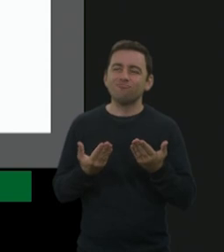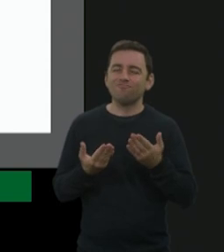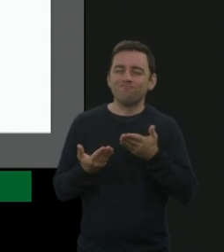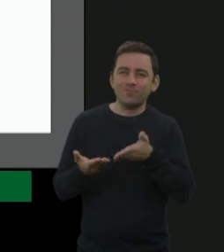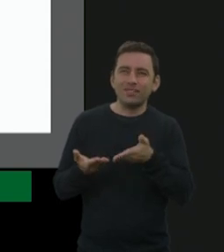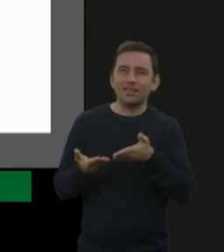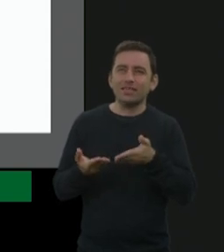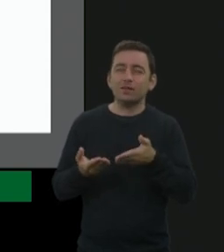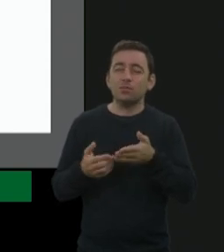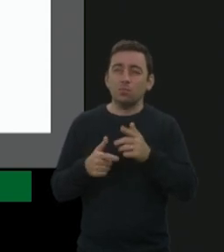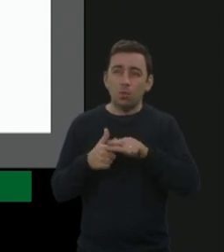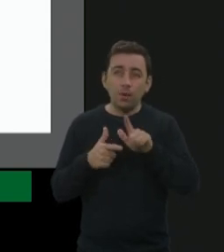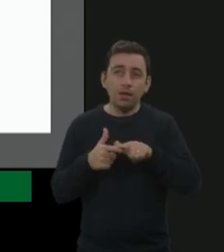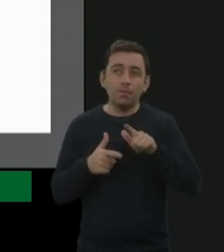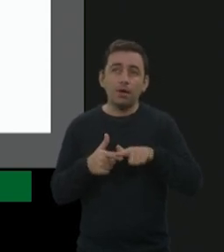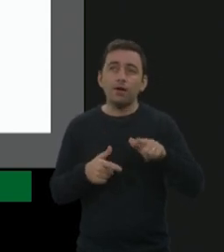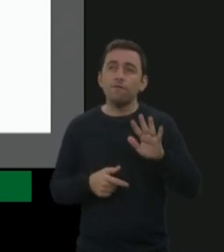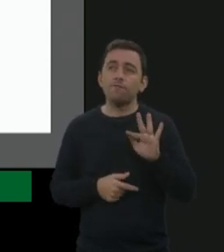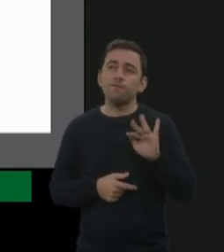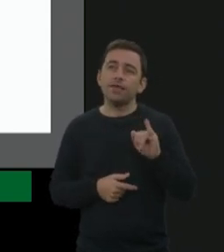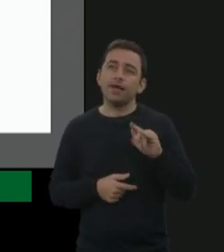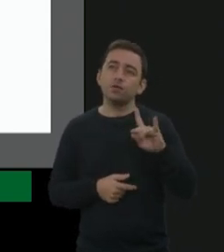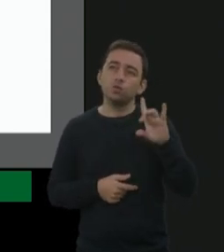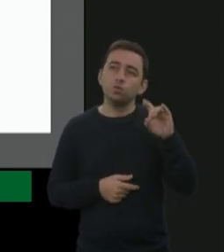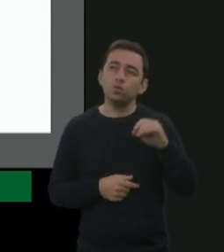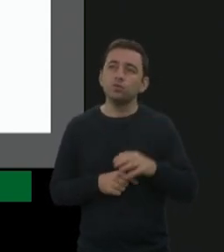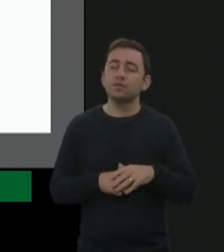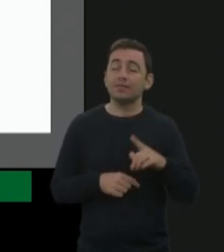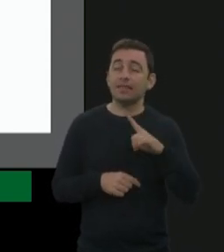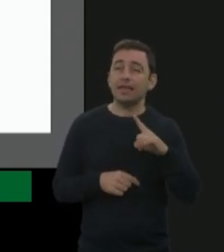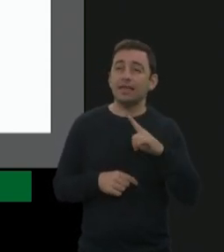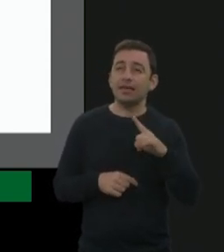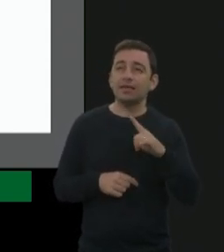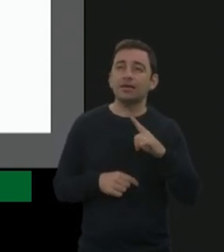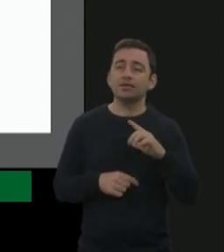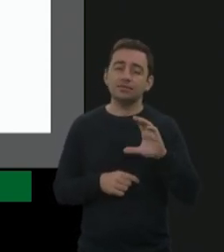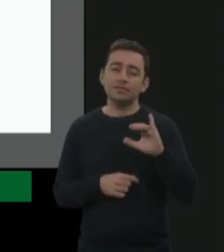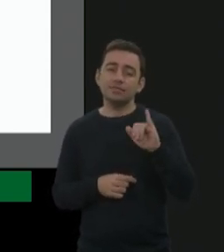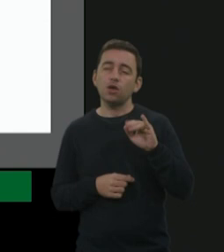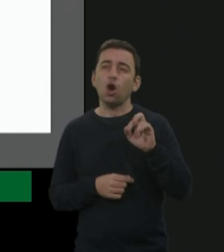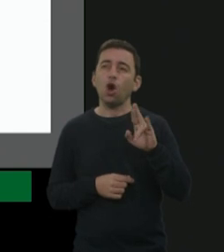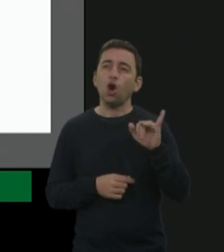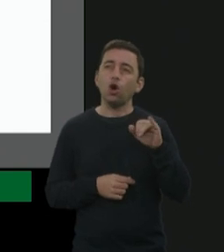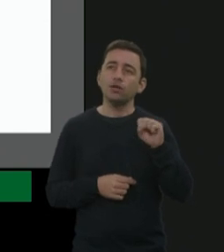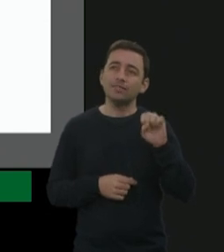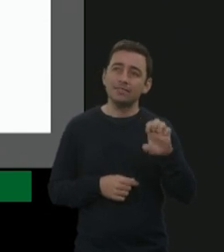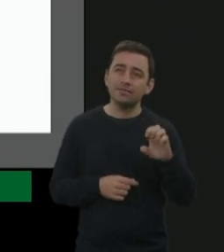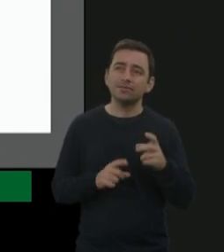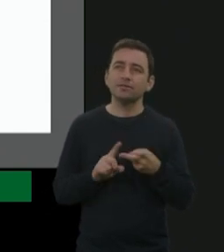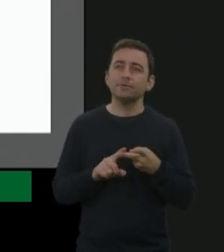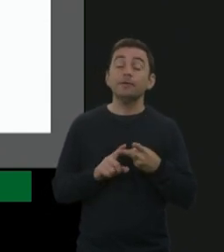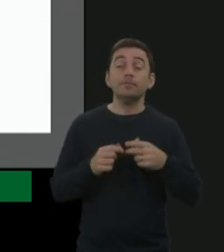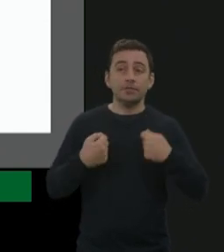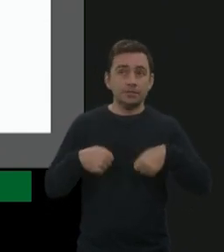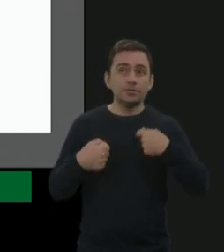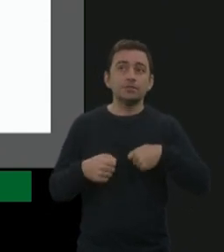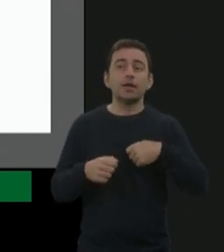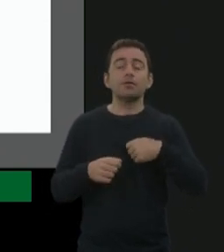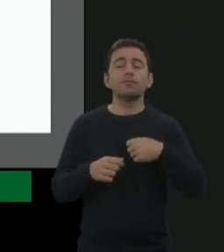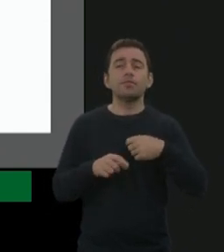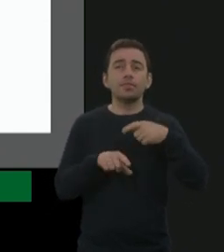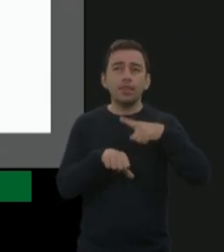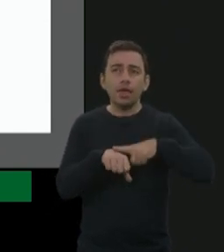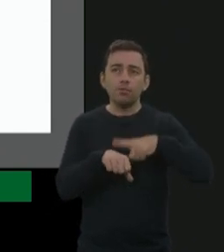do fígado, eu posso ter processo de cirrose, falência hepática. Então, eu devo ter, de tanto em tanto tempo, acompanhamento das enzimas